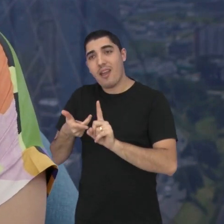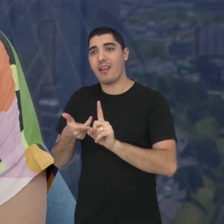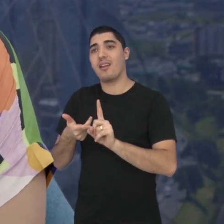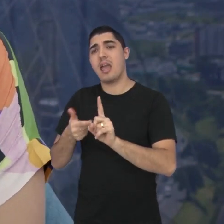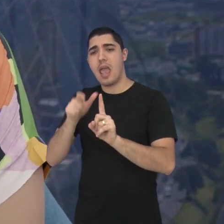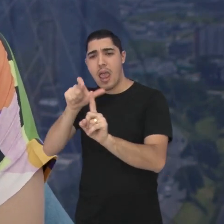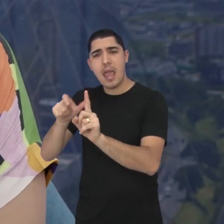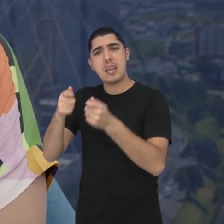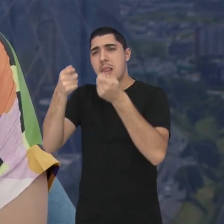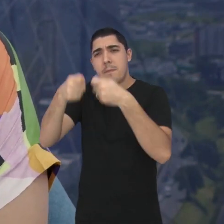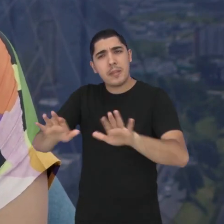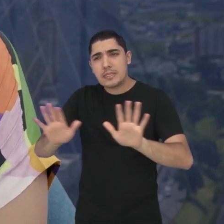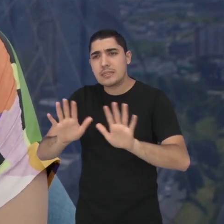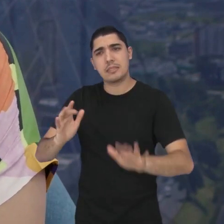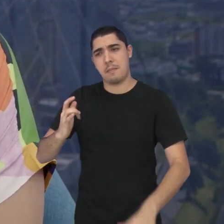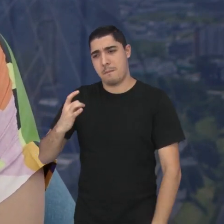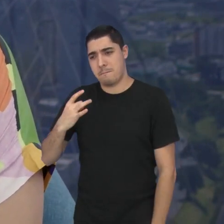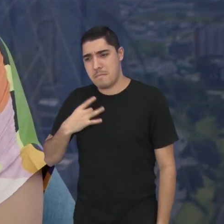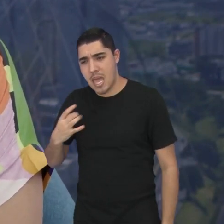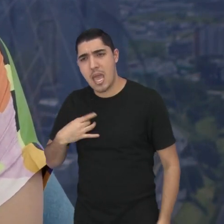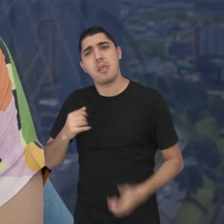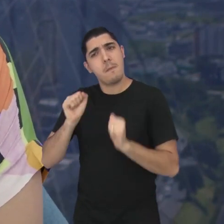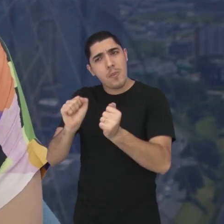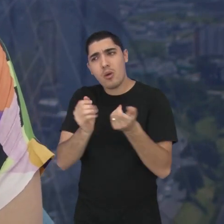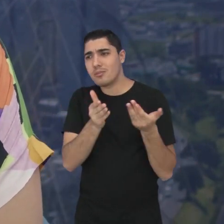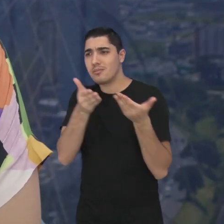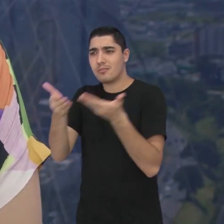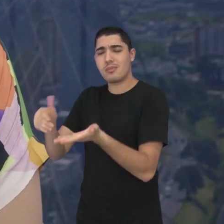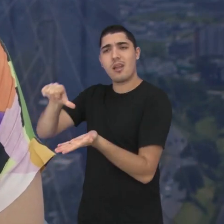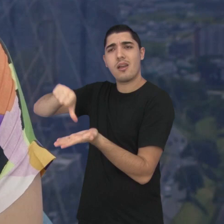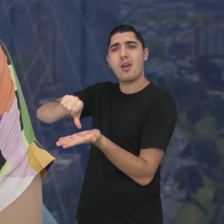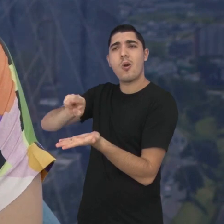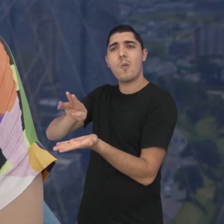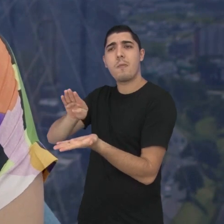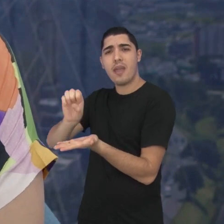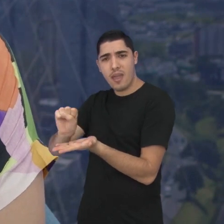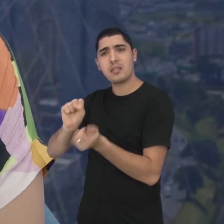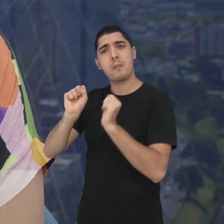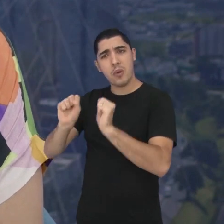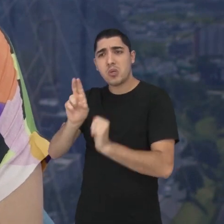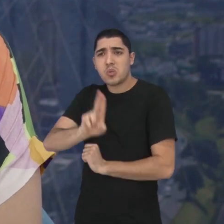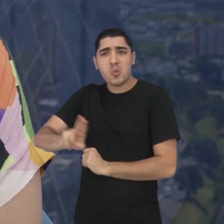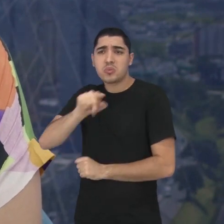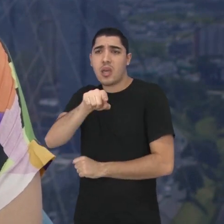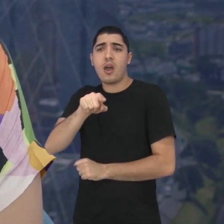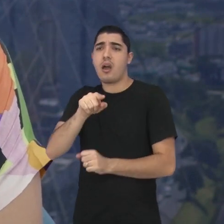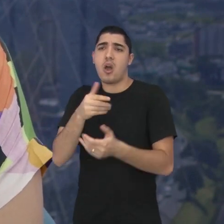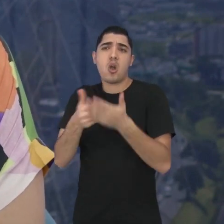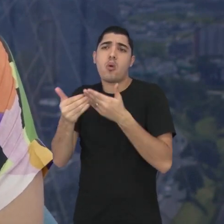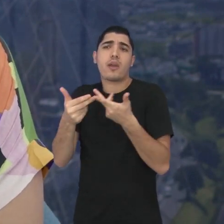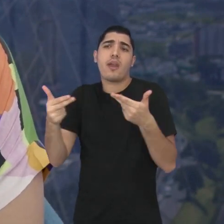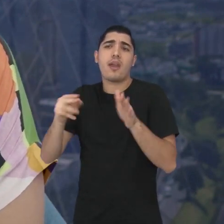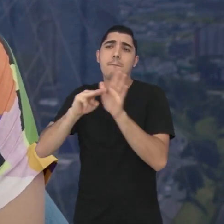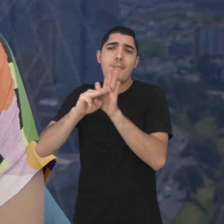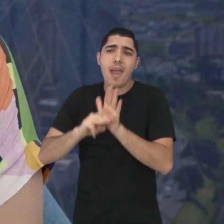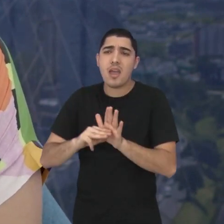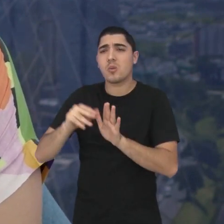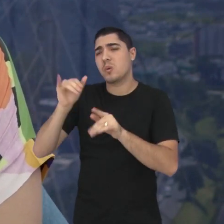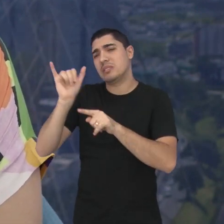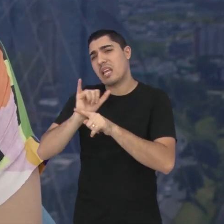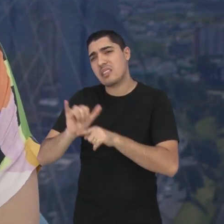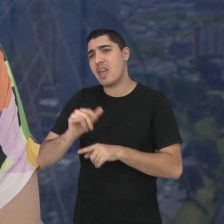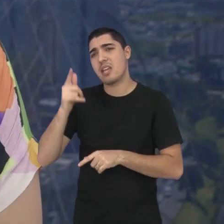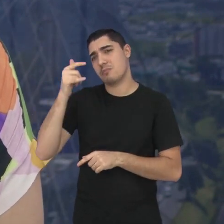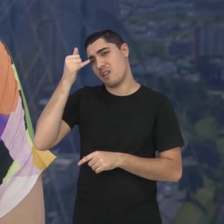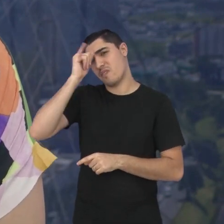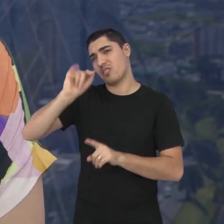tenham medo ou vergonha de chegar numa UBS e escolher o método anticoncepcional que você deseja. O método pode ser